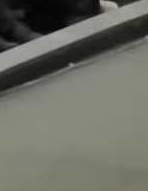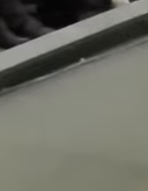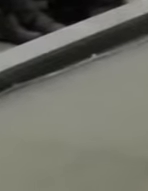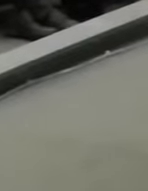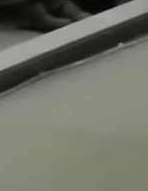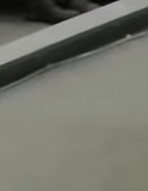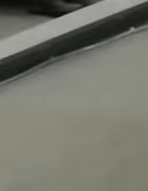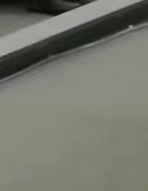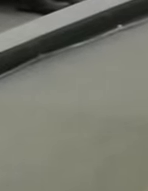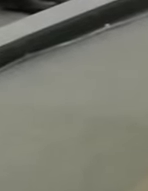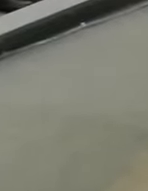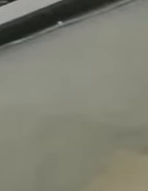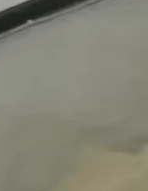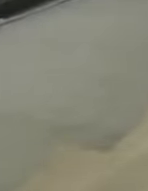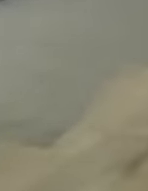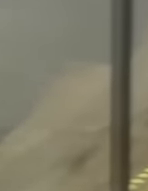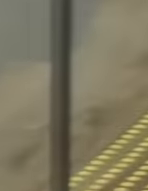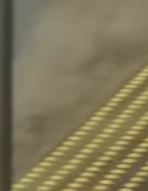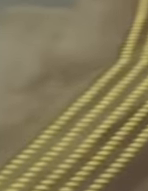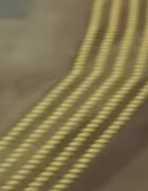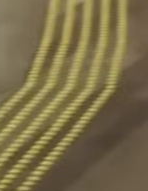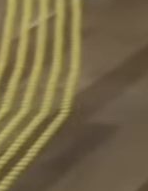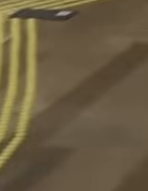Dalman, natural de Turuçu.